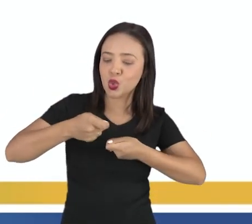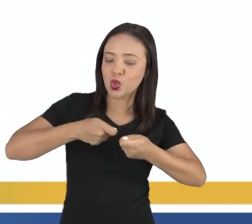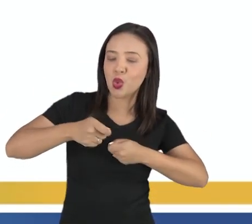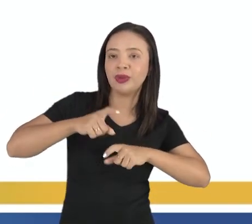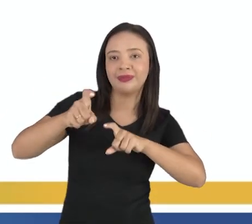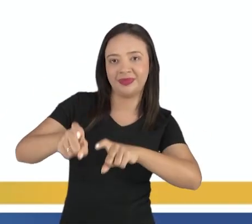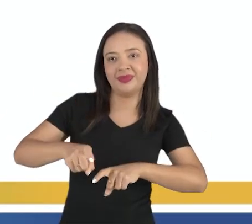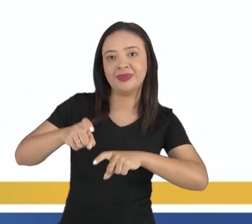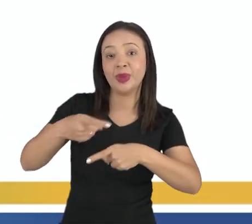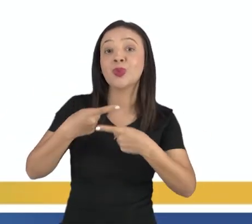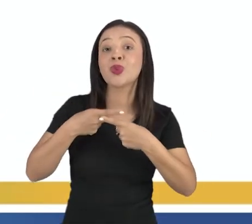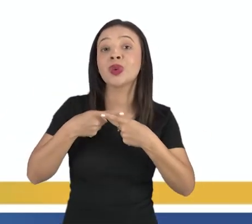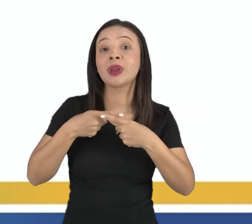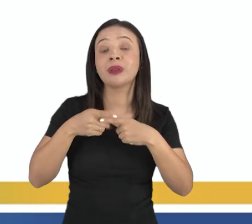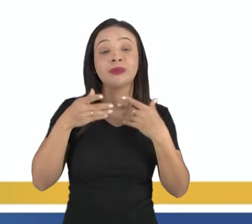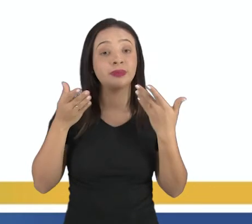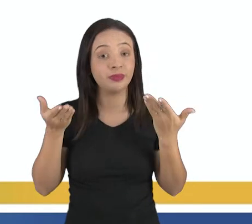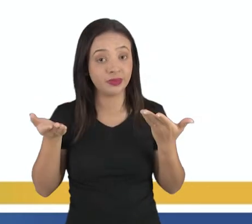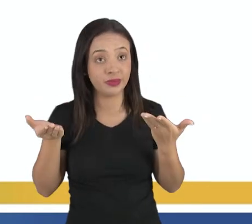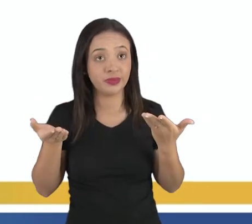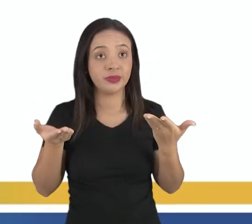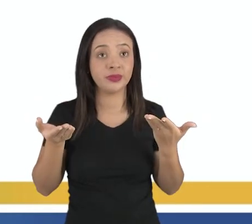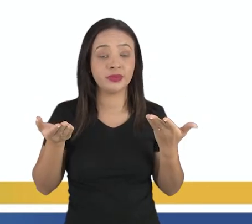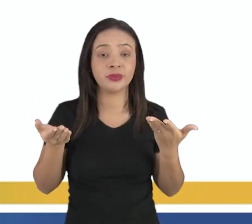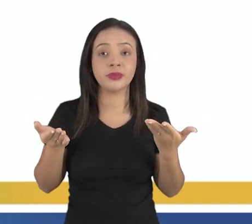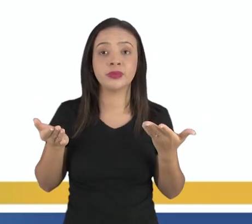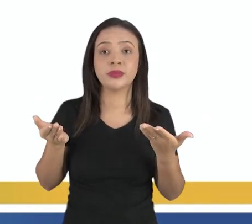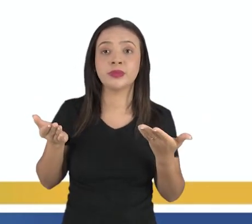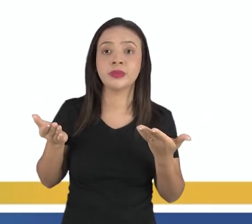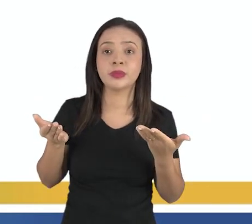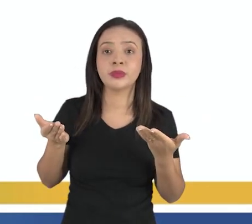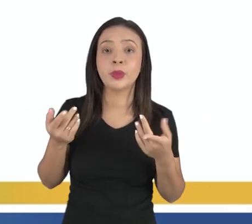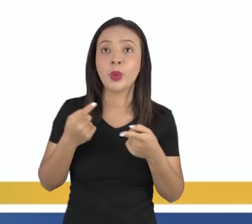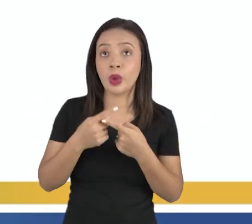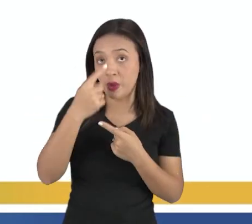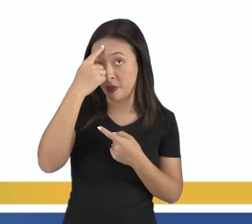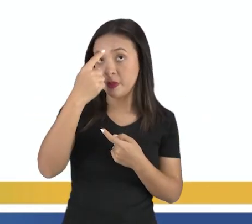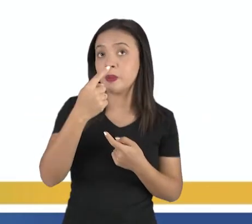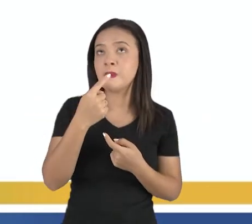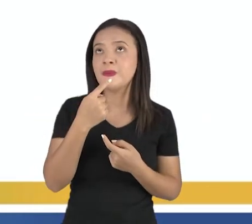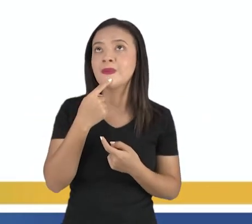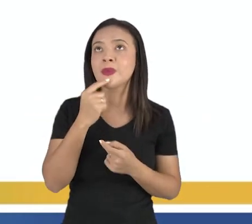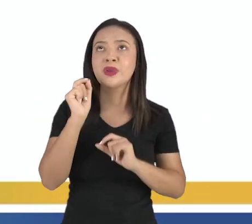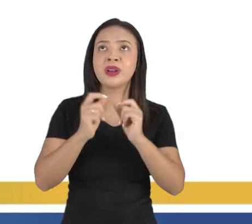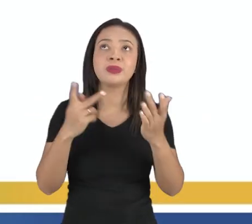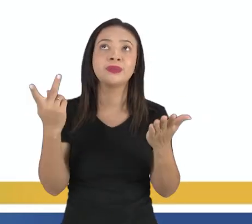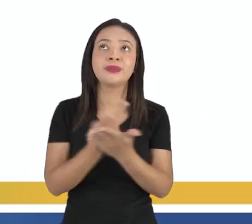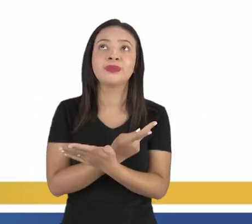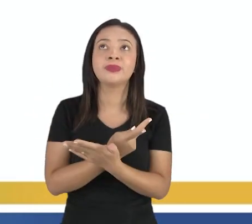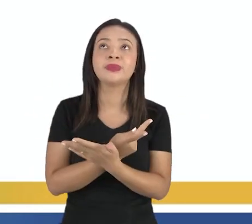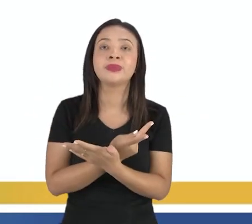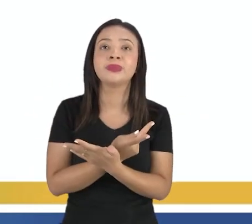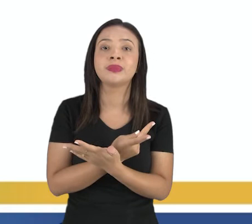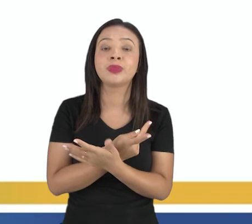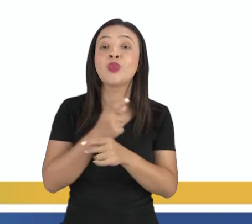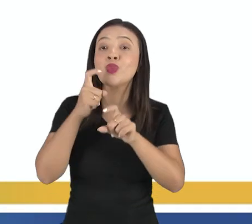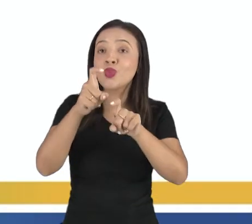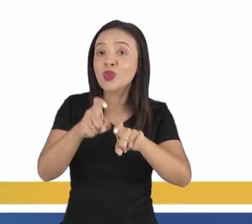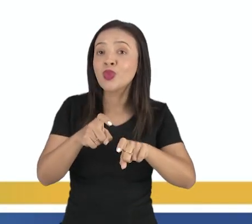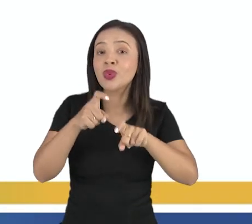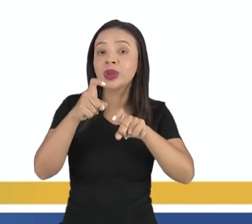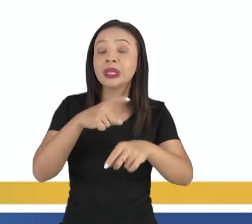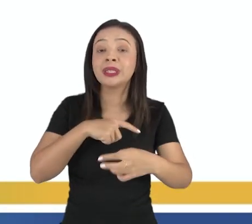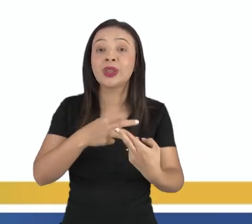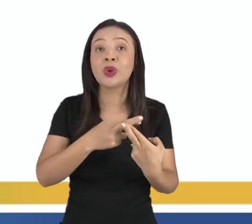campo. Isso porque, conforme a própria figura que tem no quadro é o seguinte: o campo